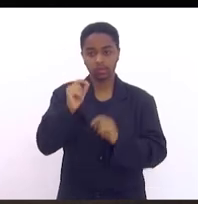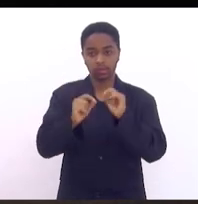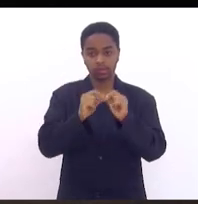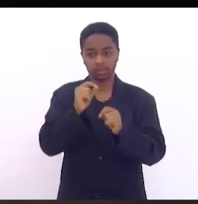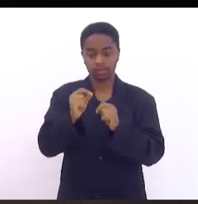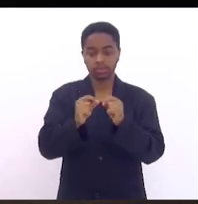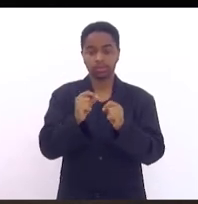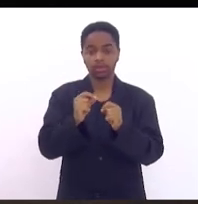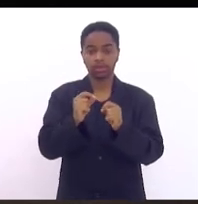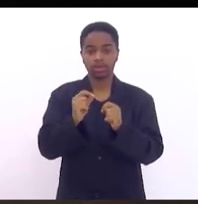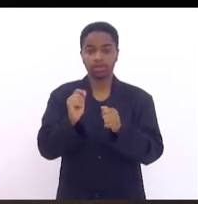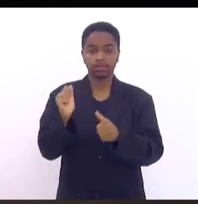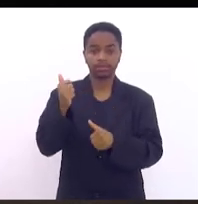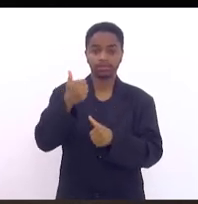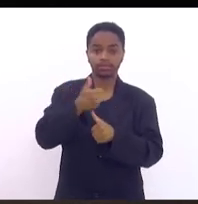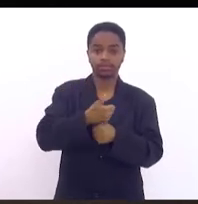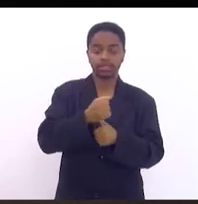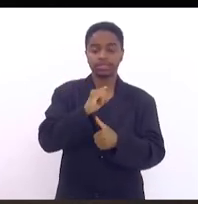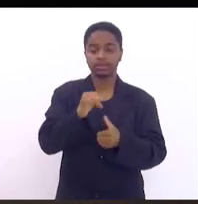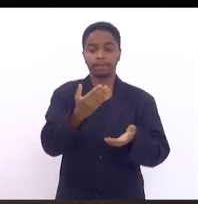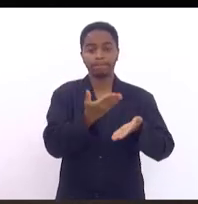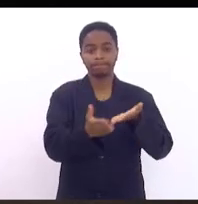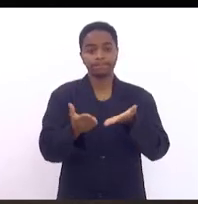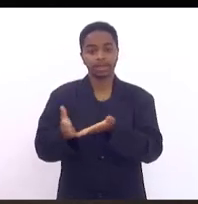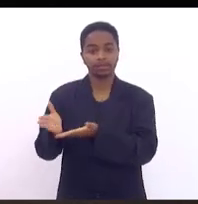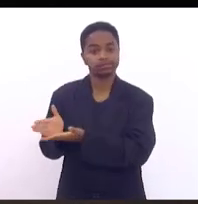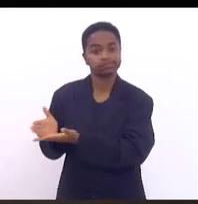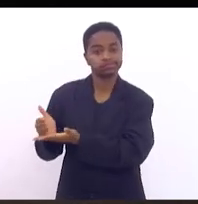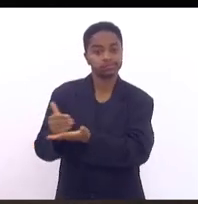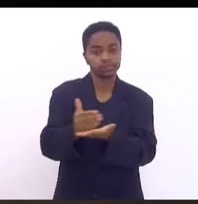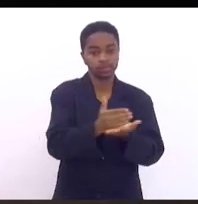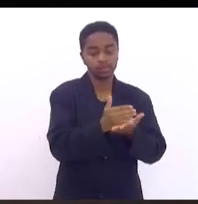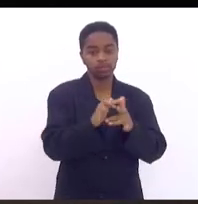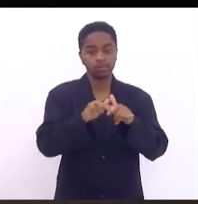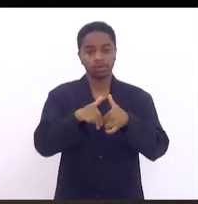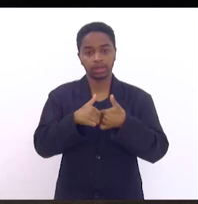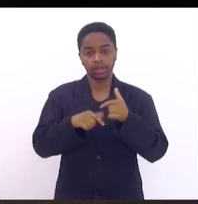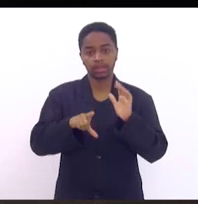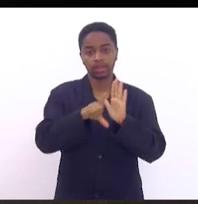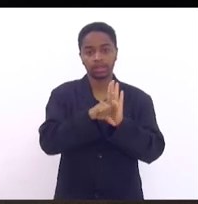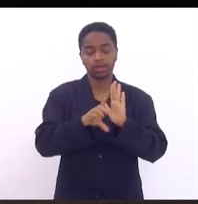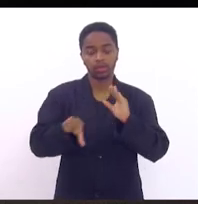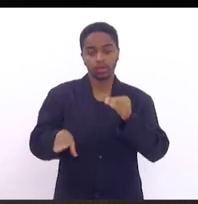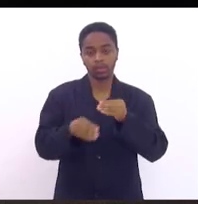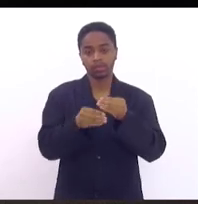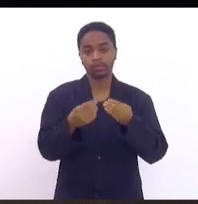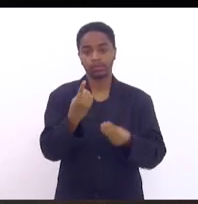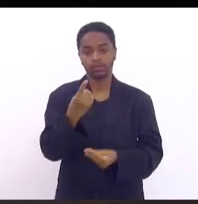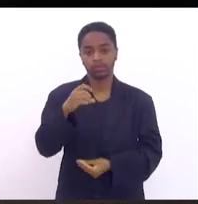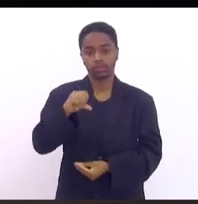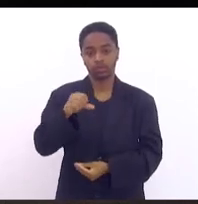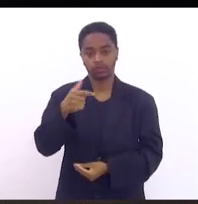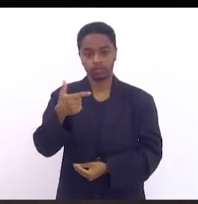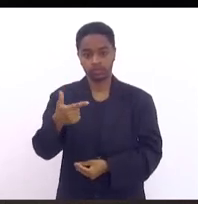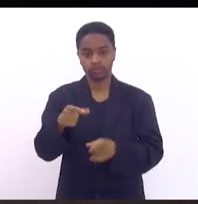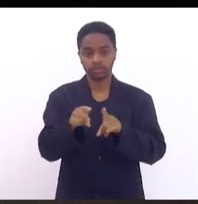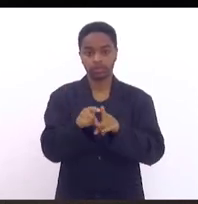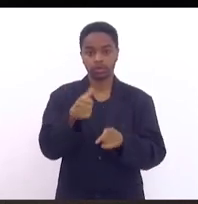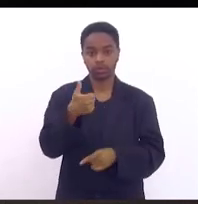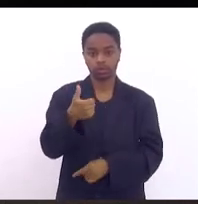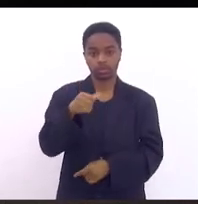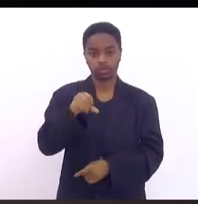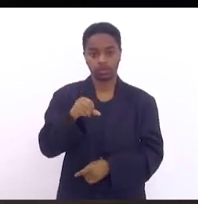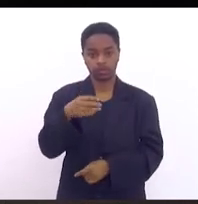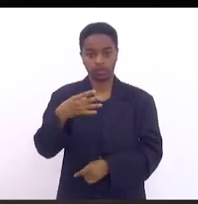na perda de arrecadação promovida com as promulgações das leis complementares 192 e 194